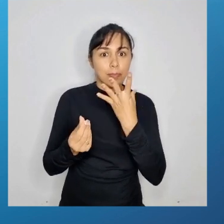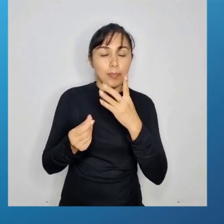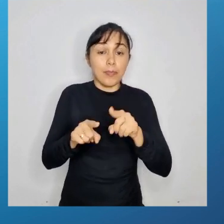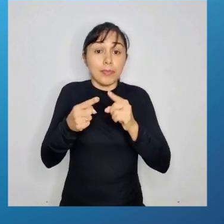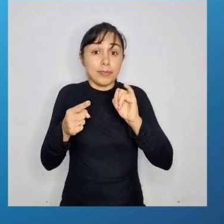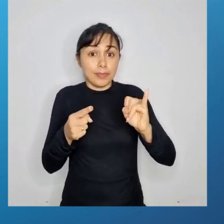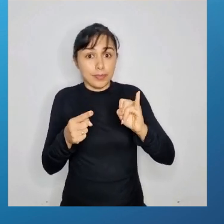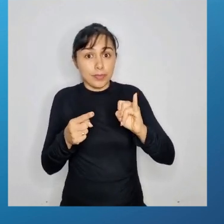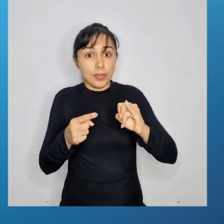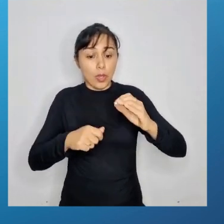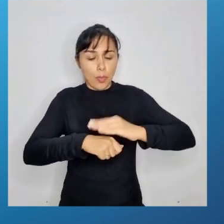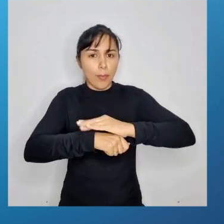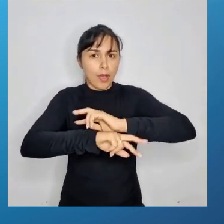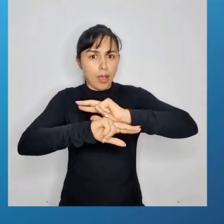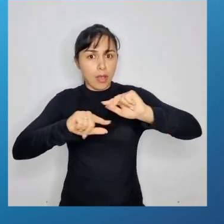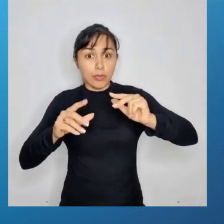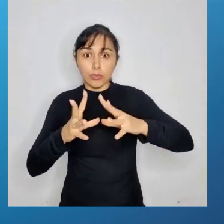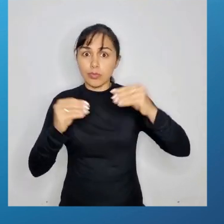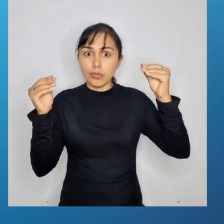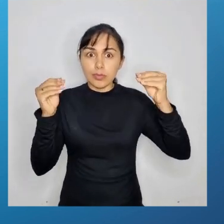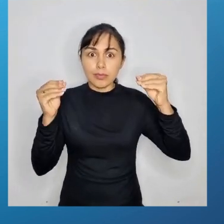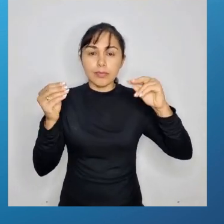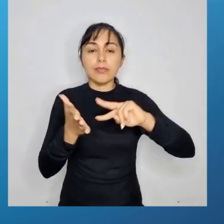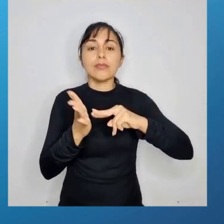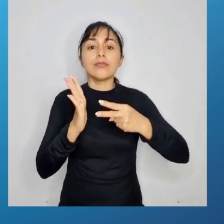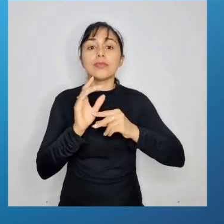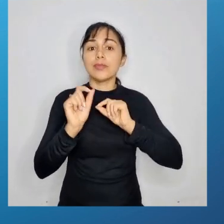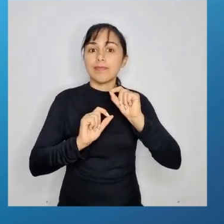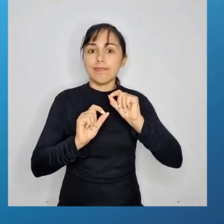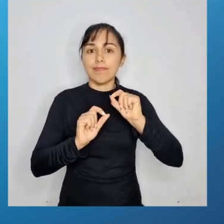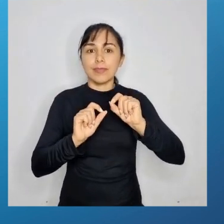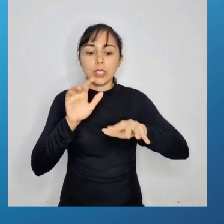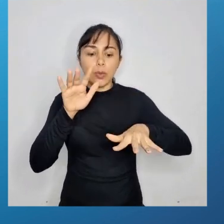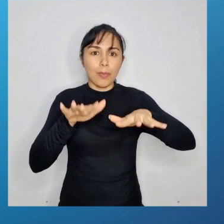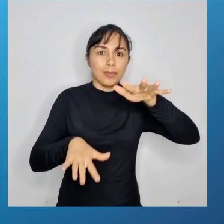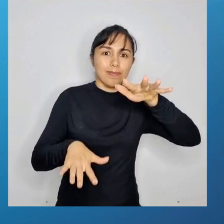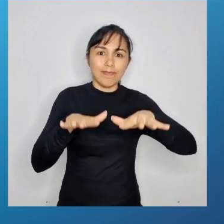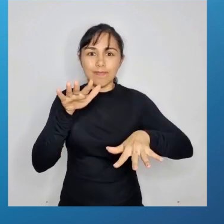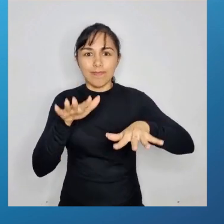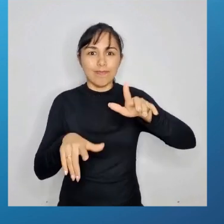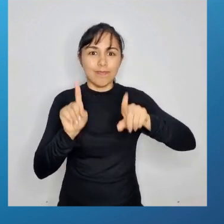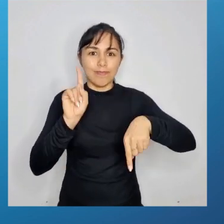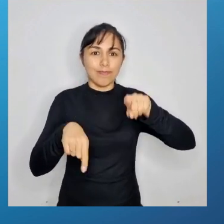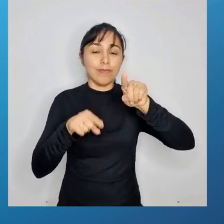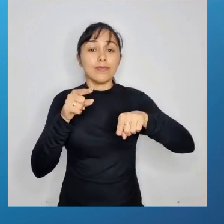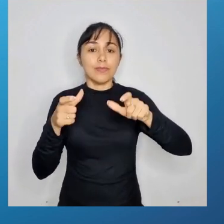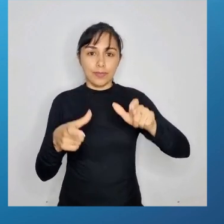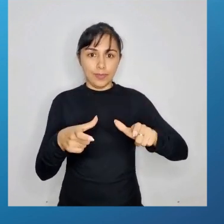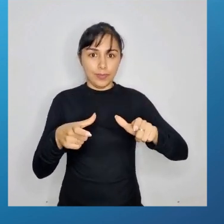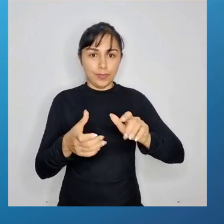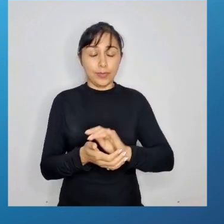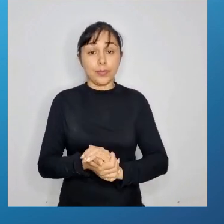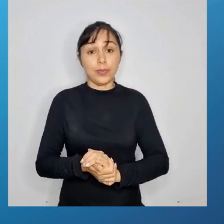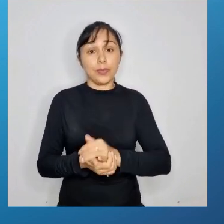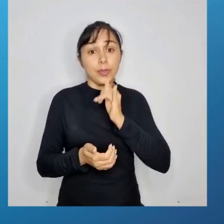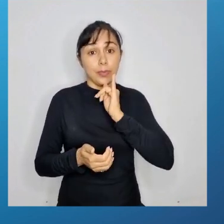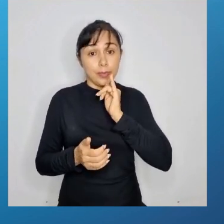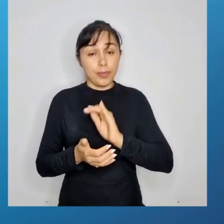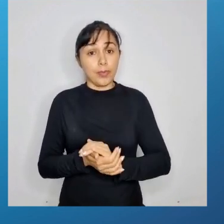desaparecer, nós podemos entender que ali está tendo algum desequilíbrio ambiental. populações e espécies de anfíbios